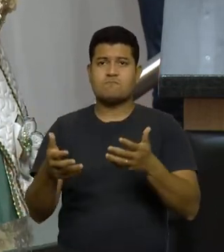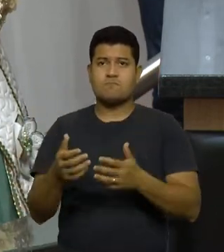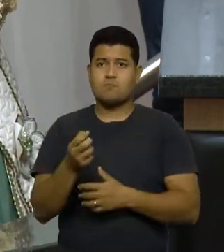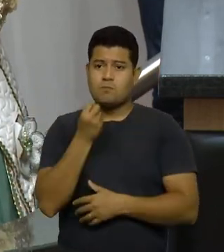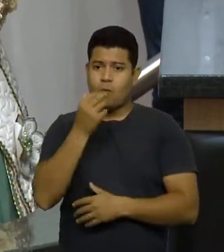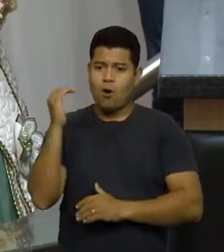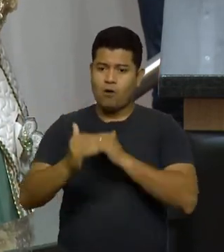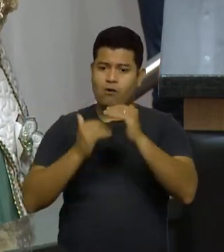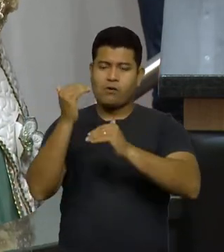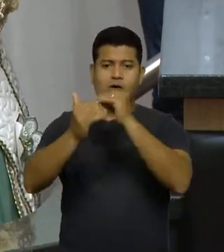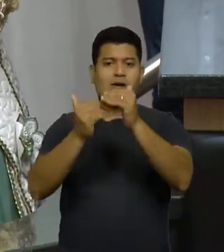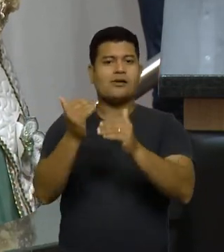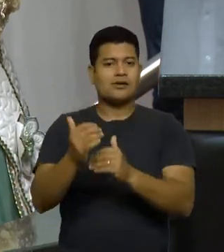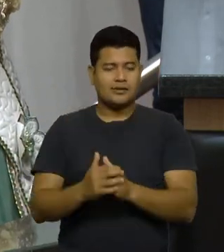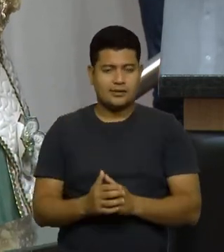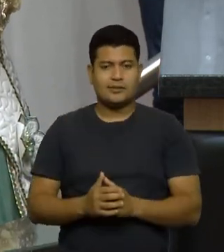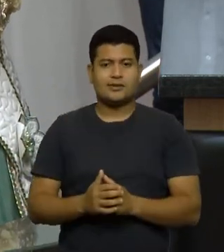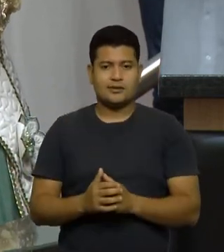resultados e...